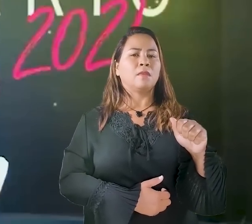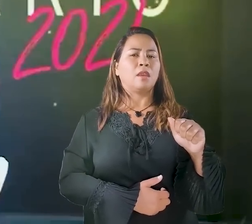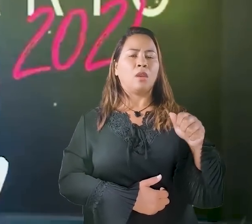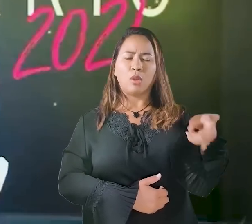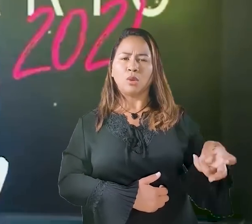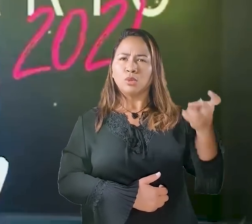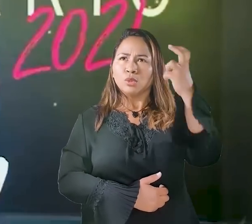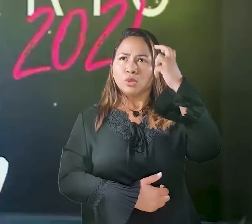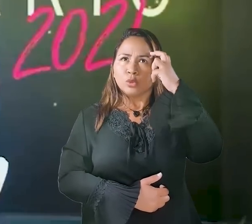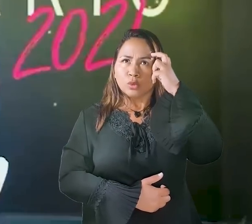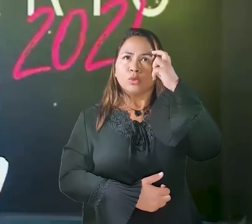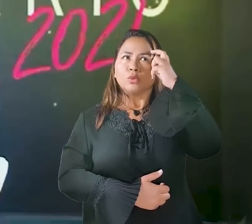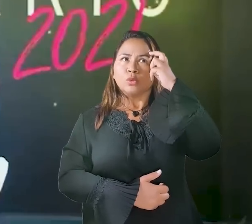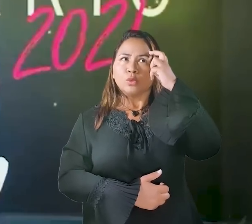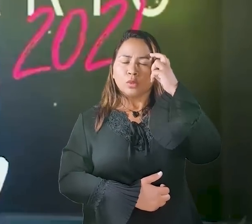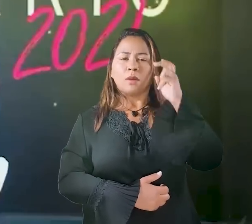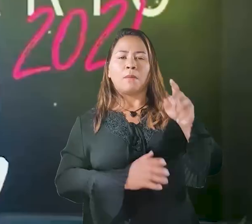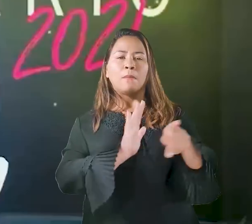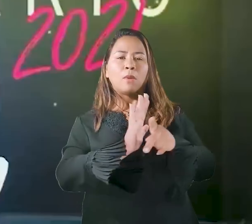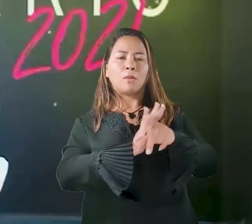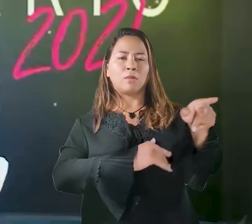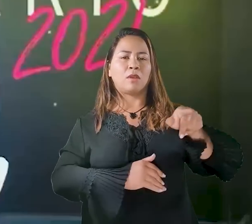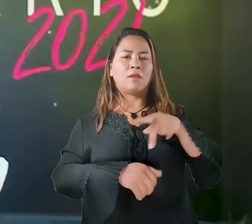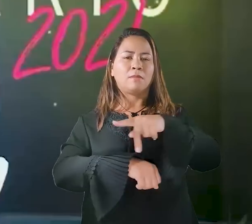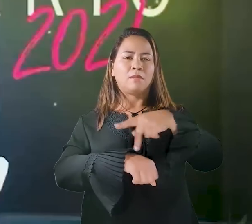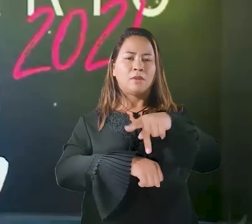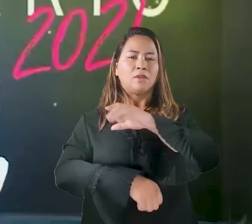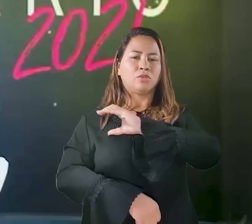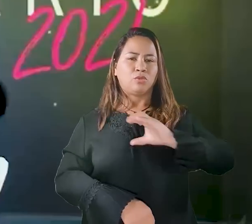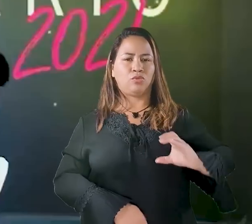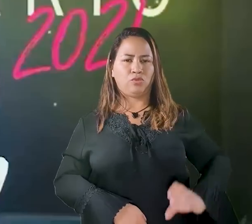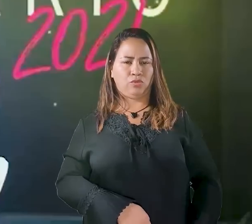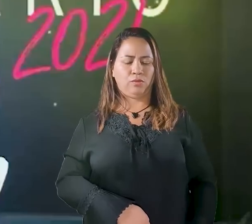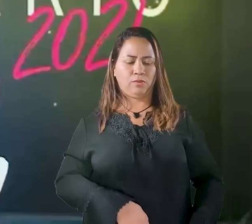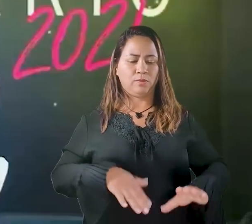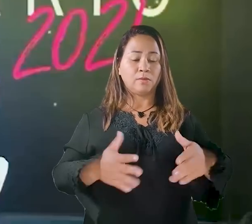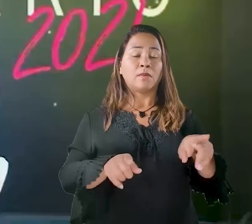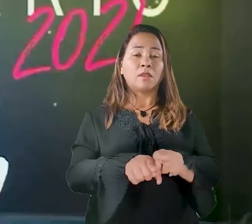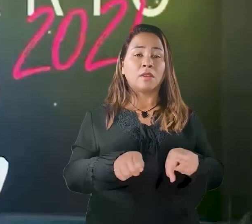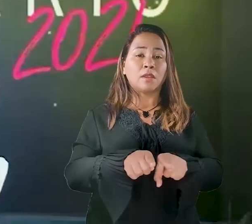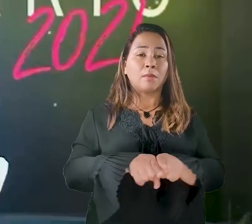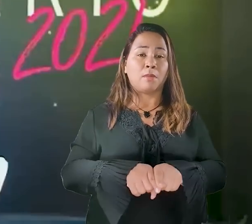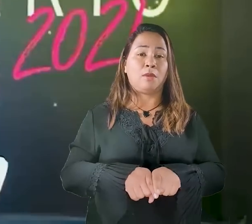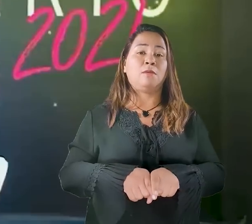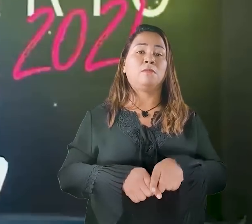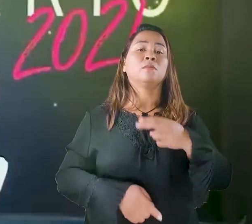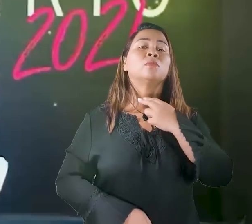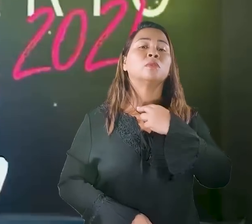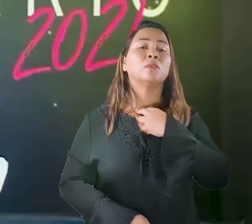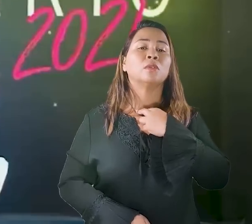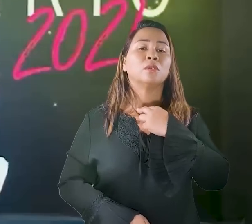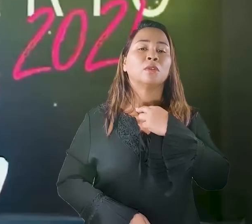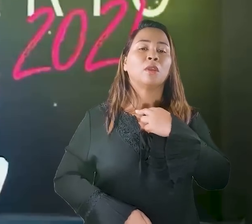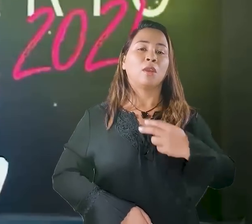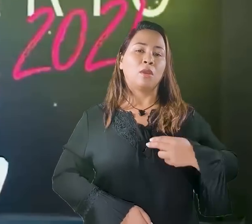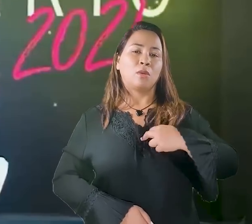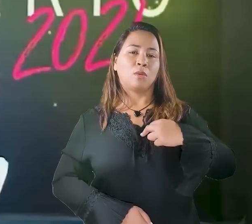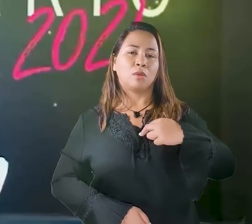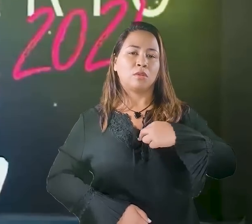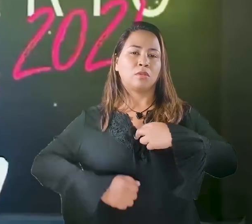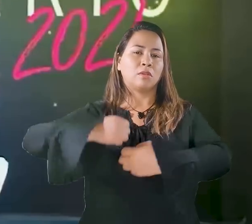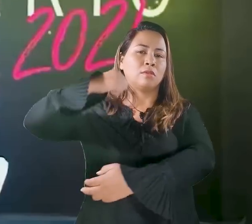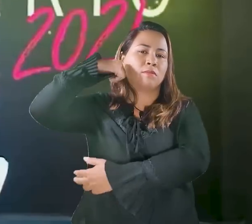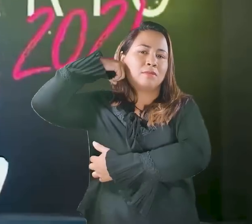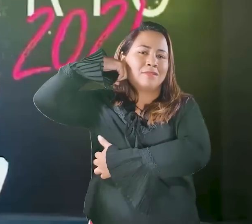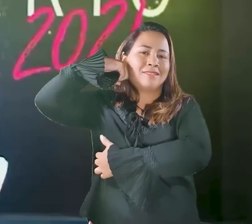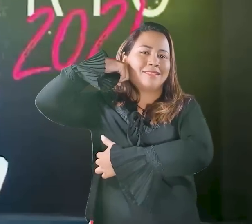energética mais poderosas do mundo. Aqui na clavícula, no coração, embaixo aqui da axila, que agora, né?